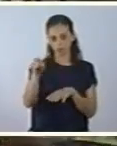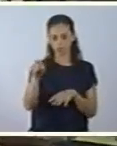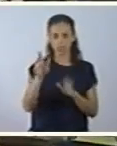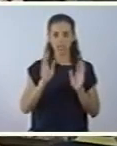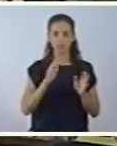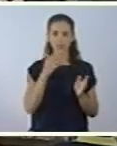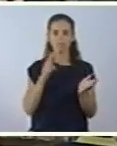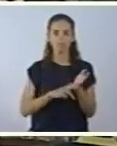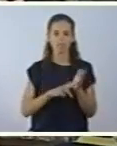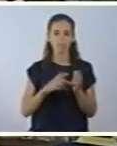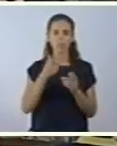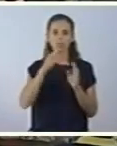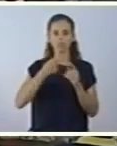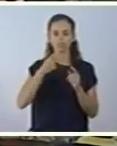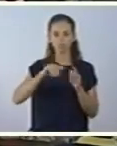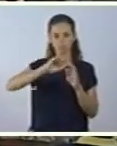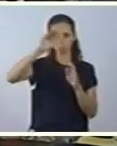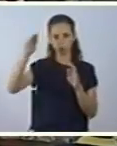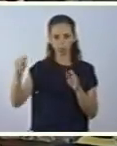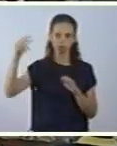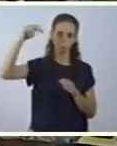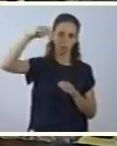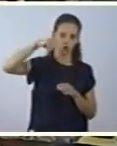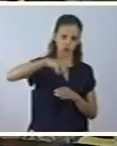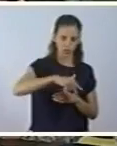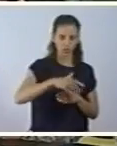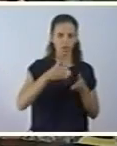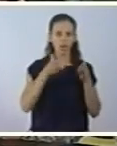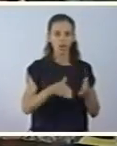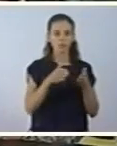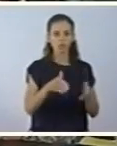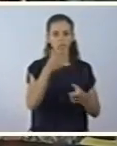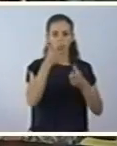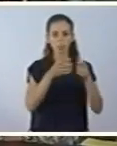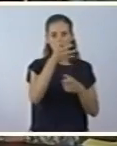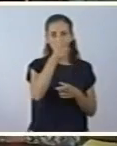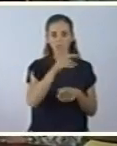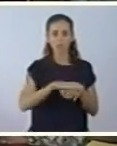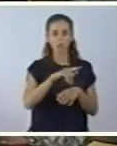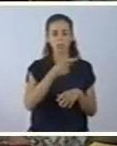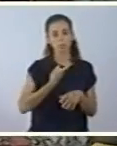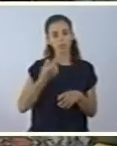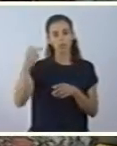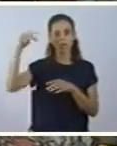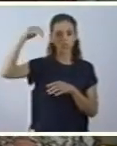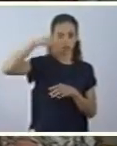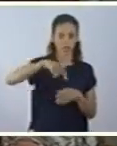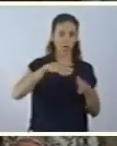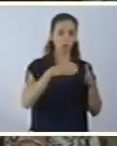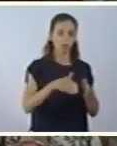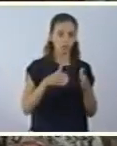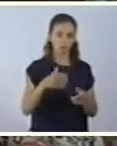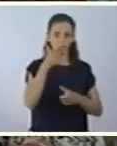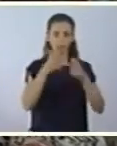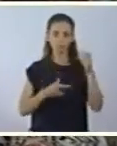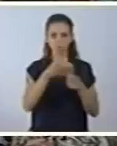de facto, de descer. Precisamos de ajudar aqueles que estão tristes, por isso é que temos que descer, para ajudar. Ajudar